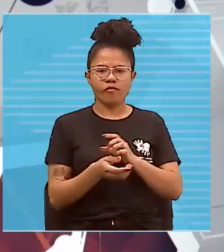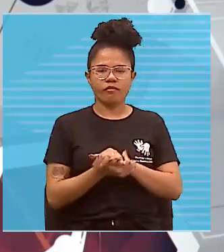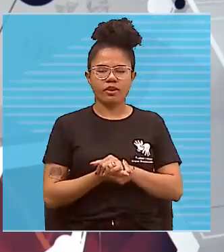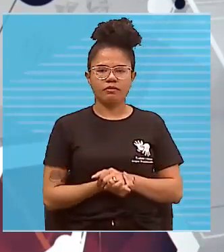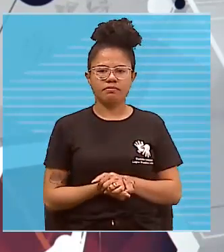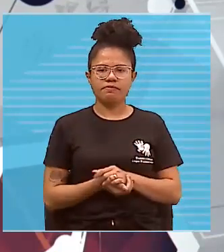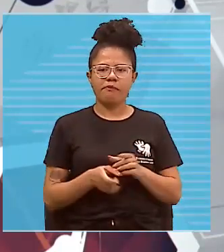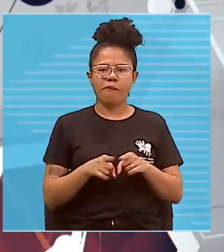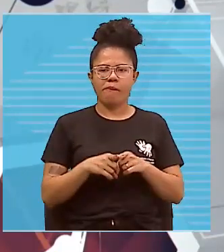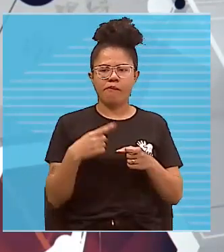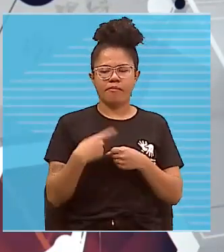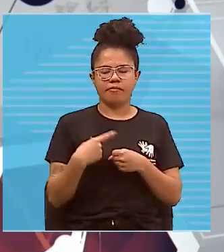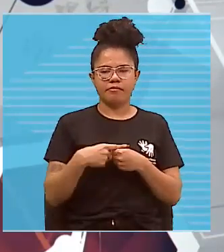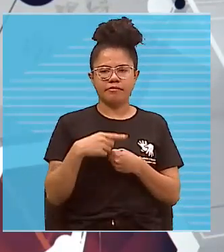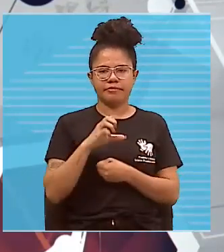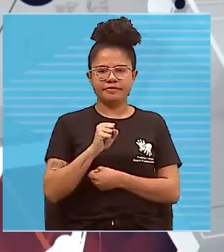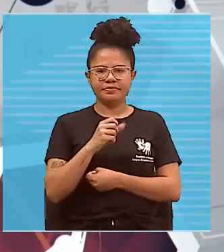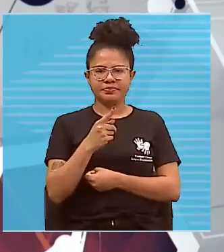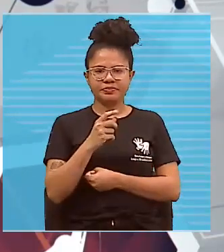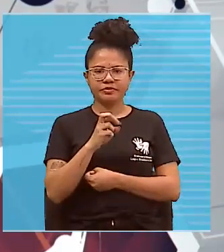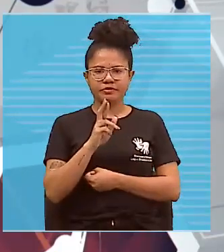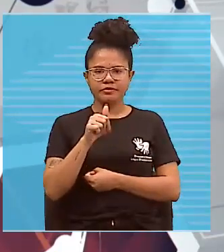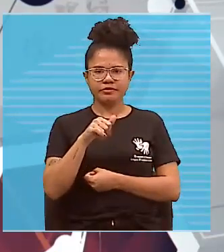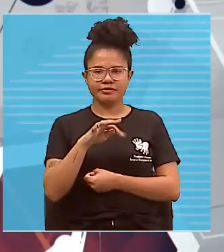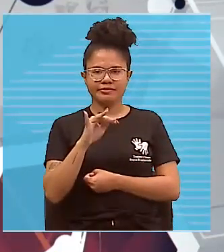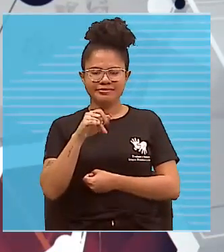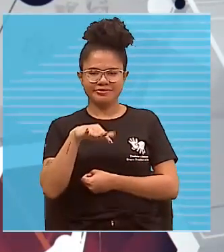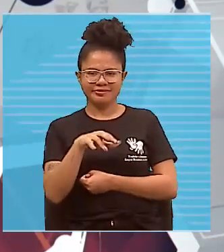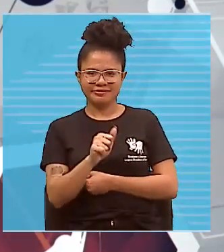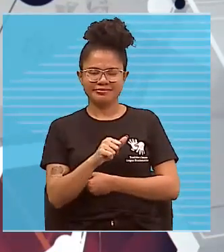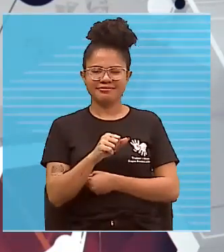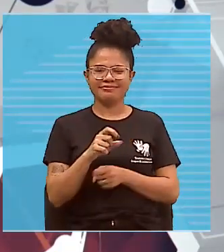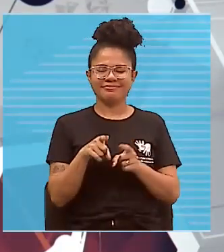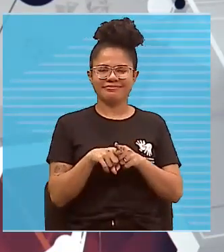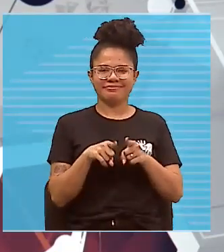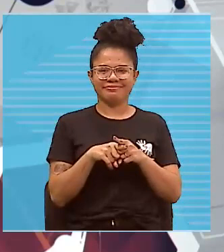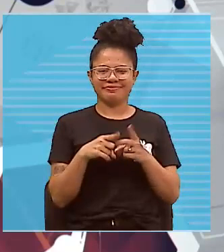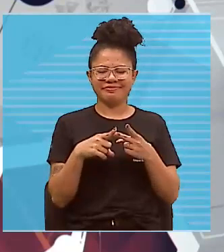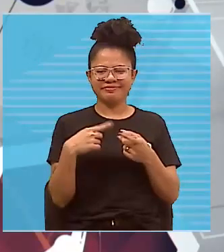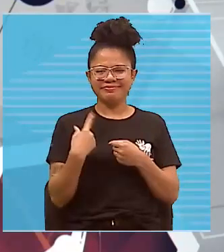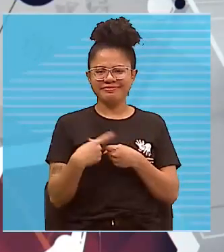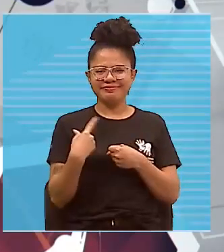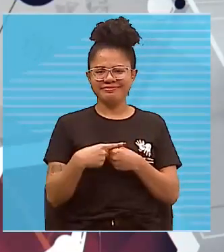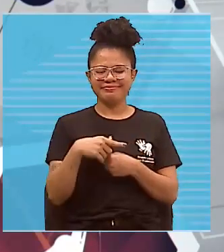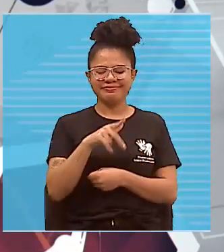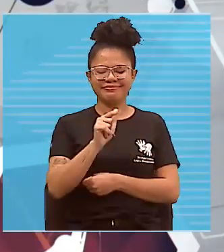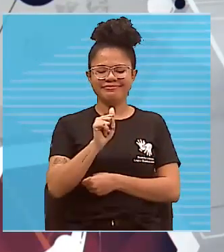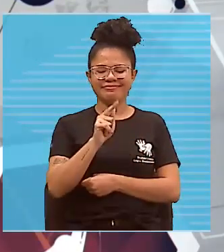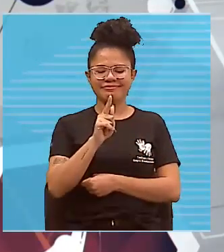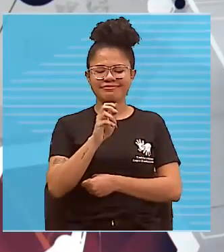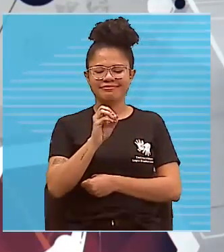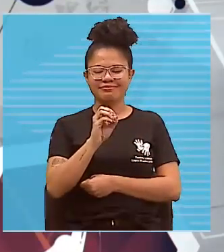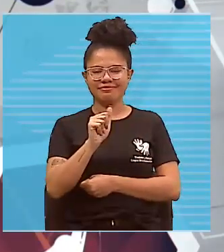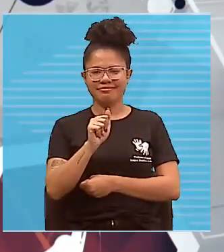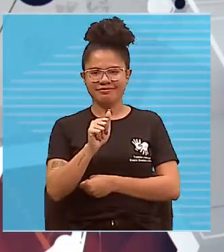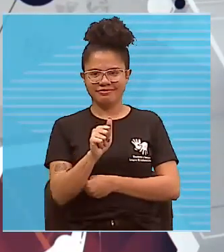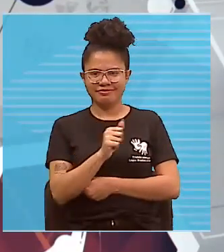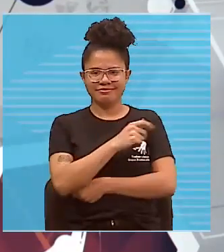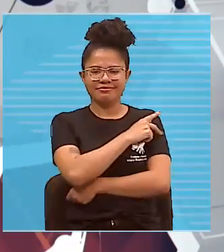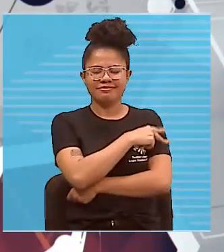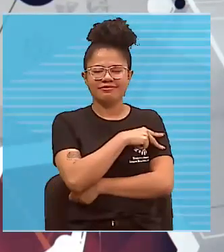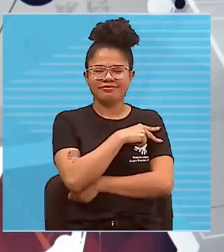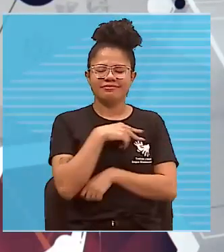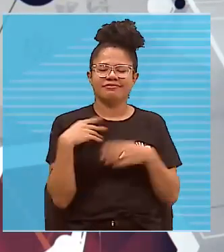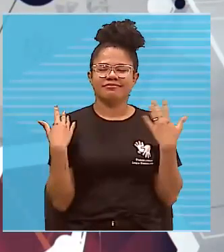em Esperantina, em Lagoinha, um cheiro para vocês, parabéns por essa data, que a